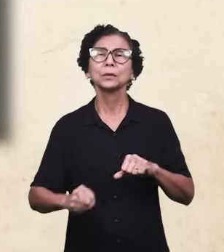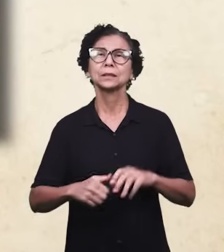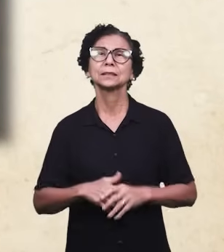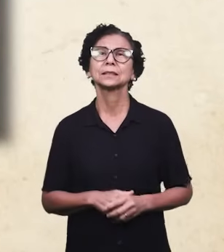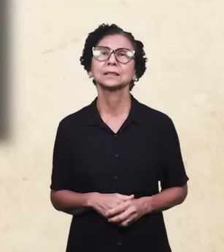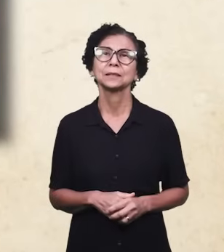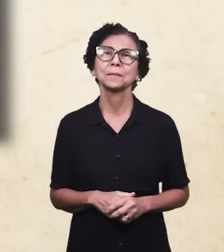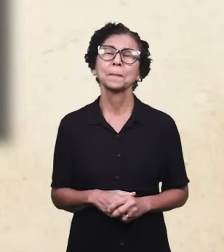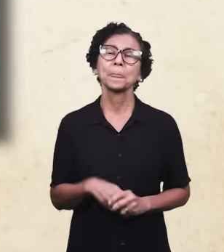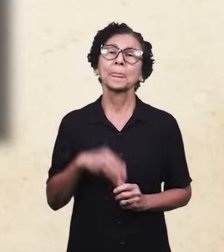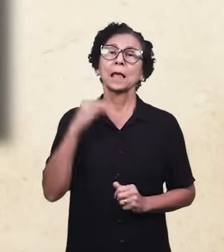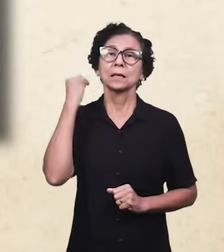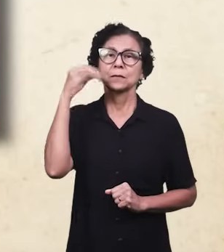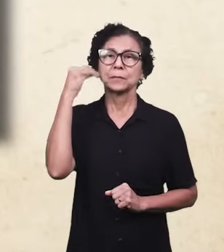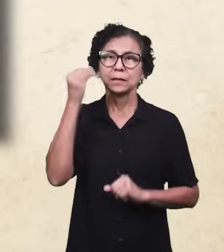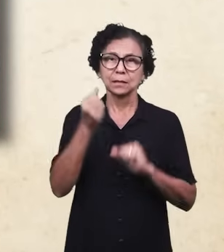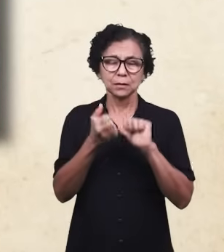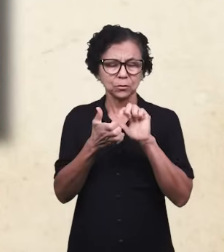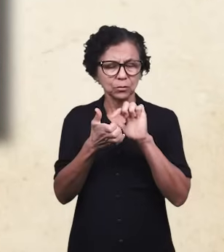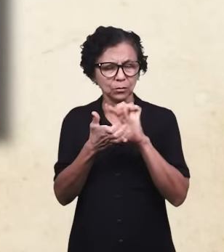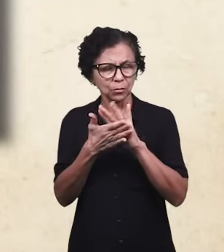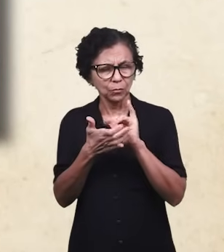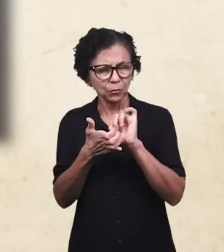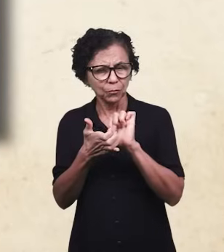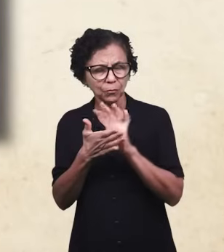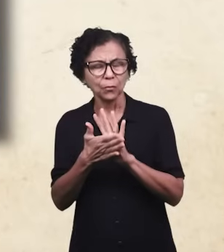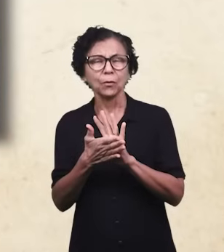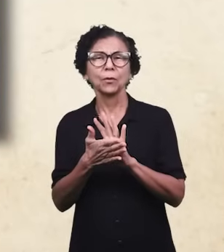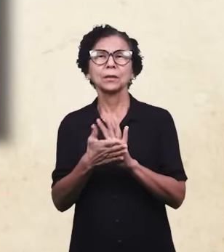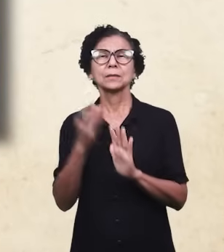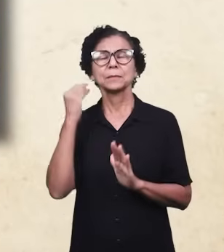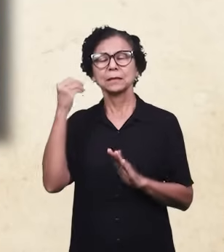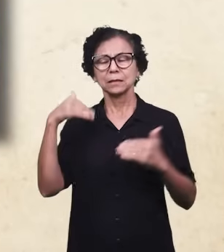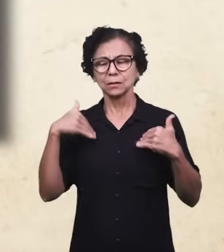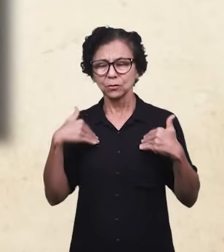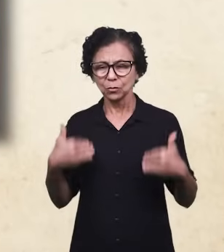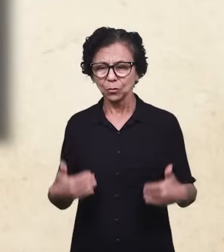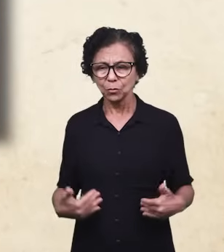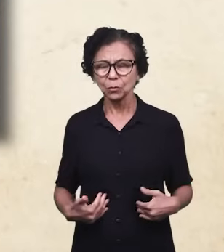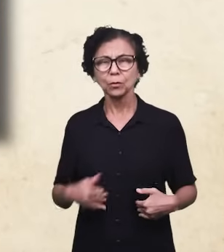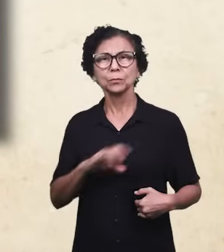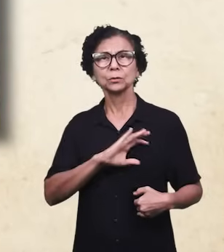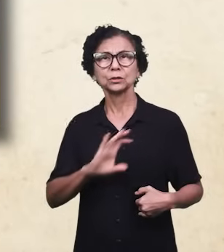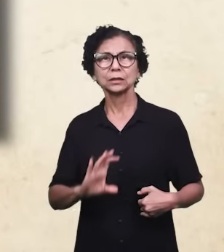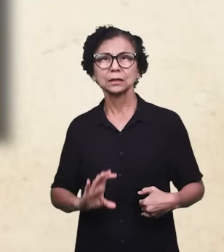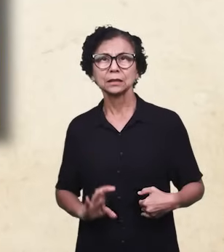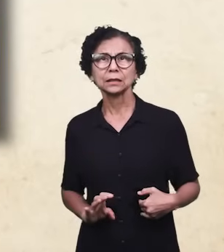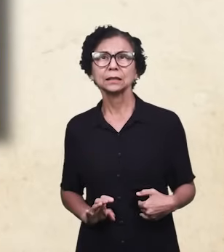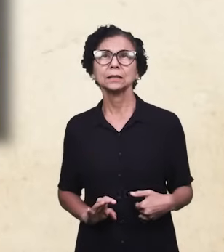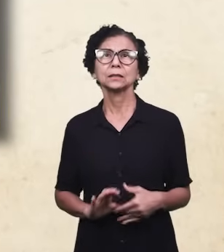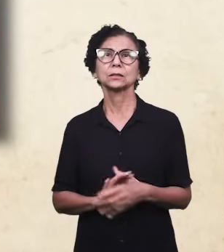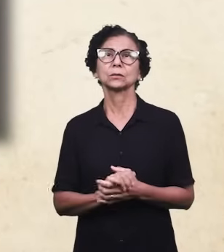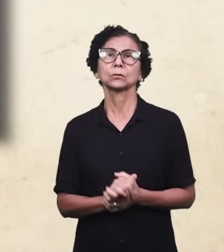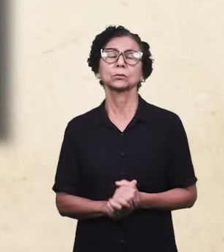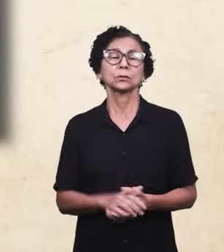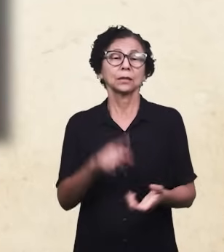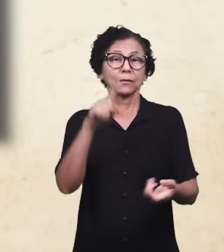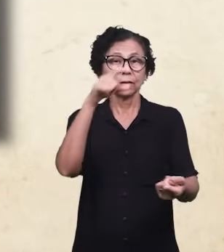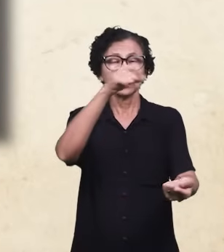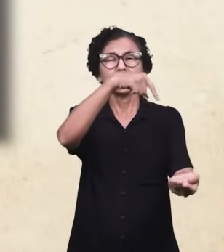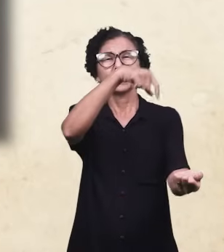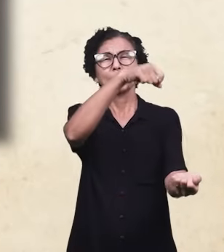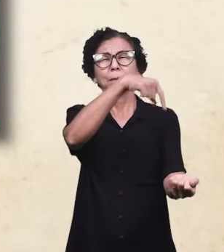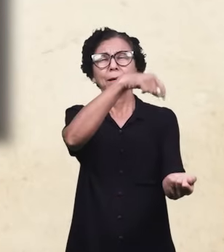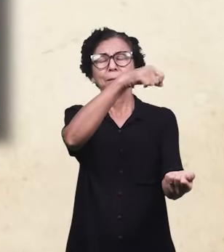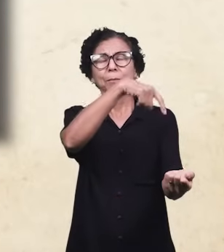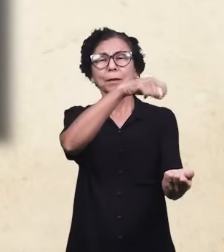de muito louvor, foi experiência de corpo, porque enquanto eu estava nas quimioterapias, os irmãos estavam orando